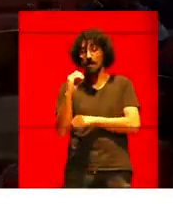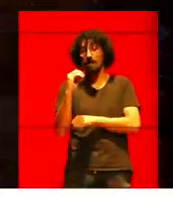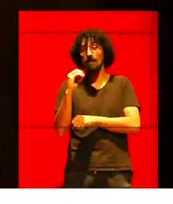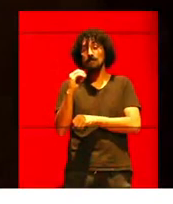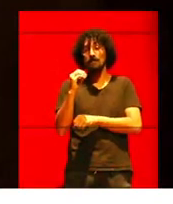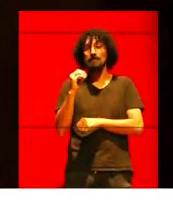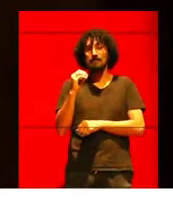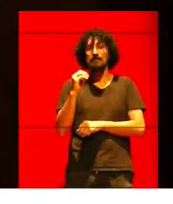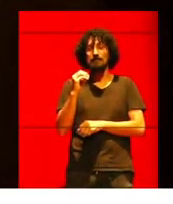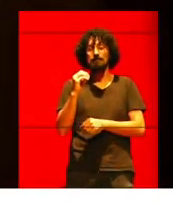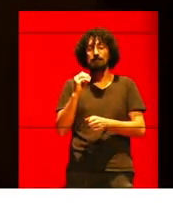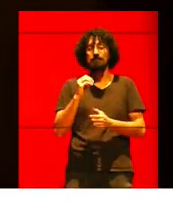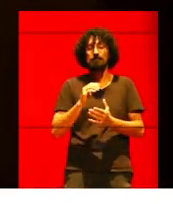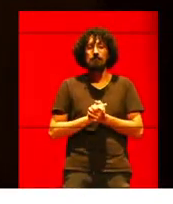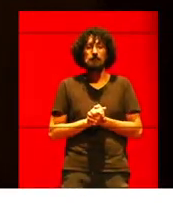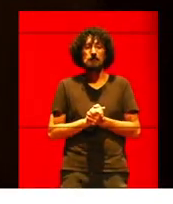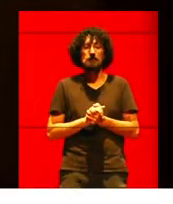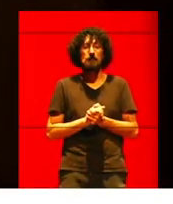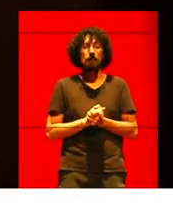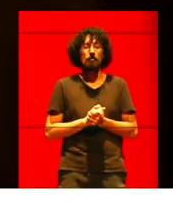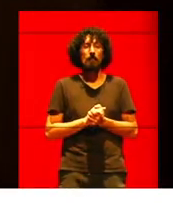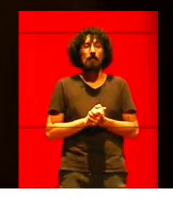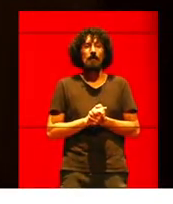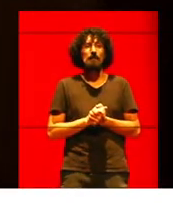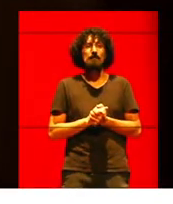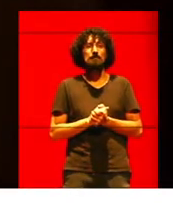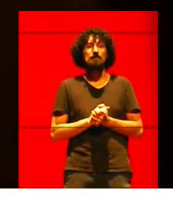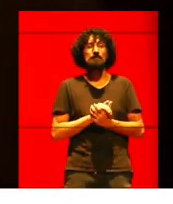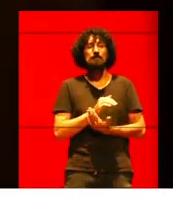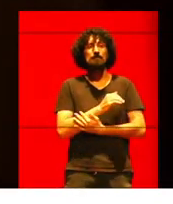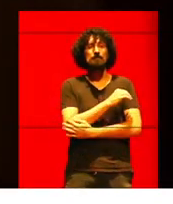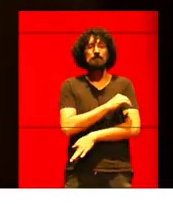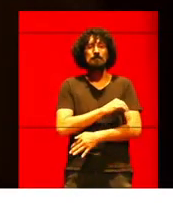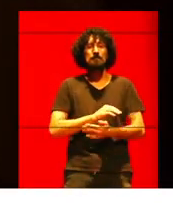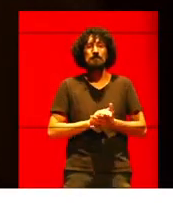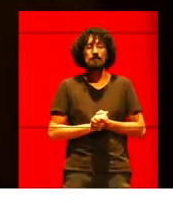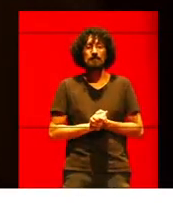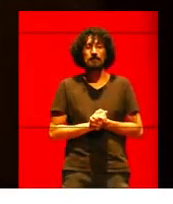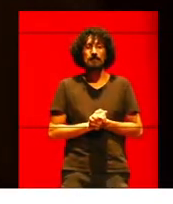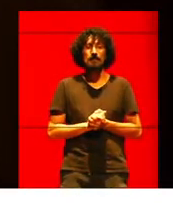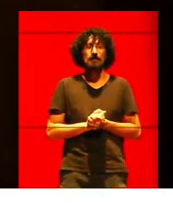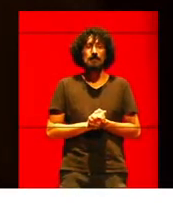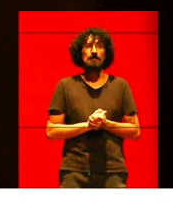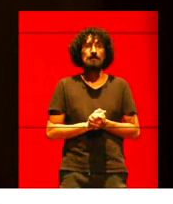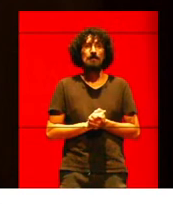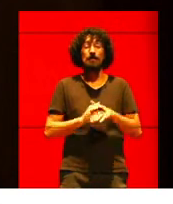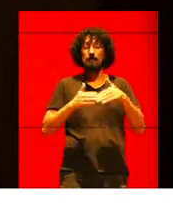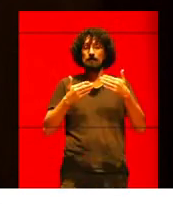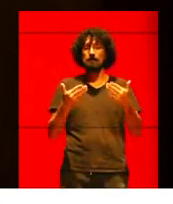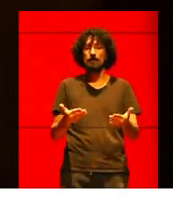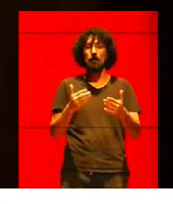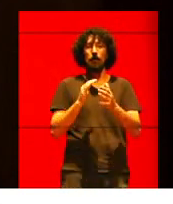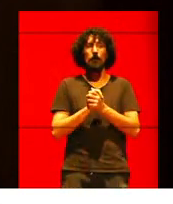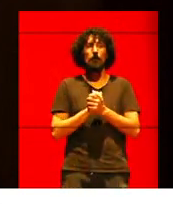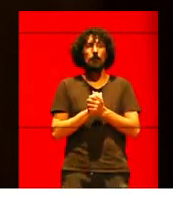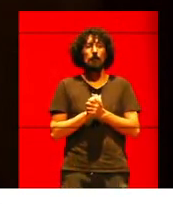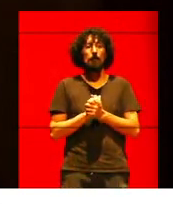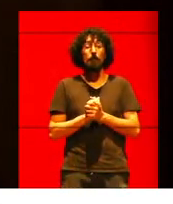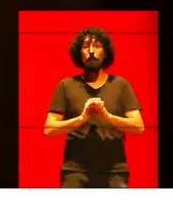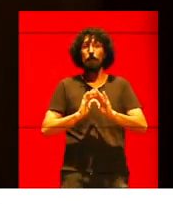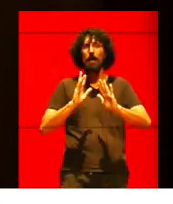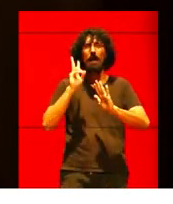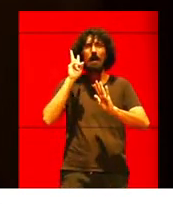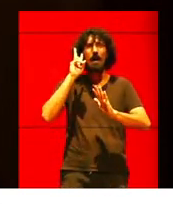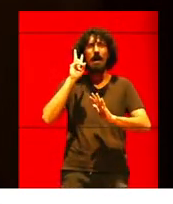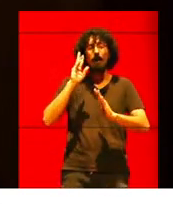meu nome. O único terceiro B que prestou. Até então, de vocês prestem, tomara que sim. Olha só. A escola